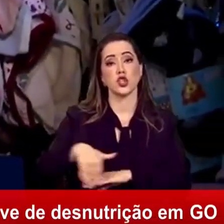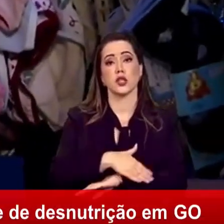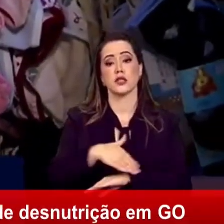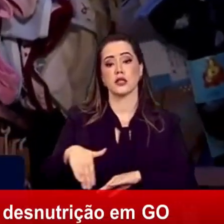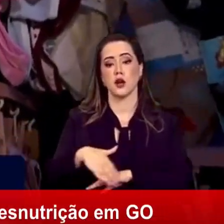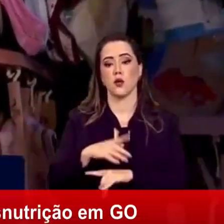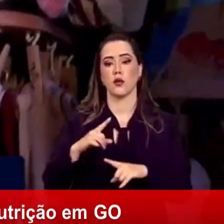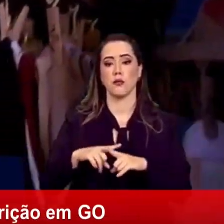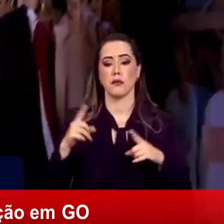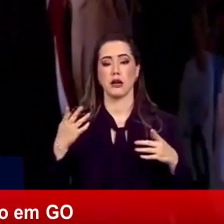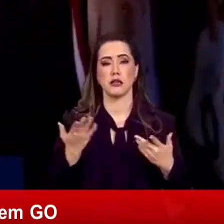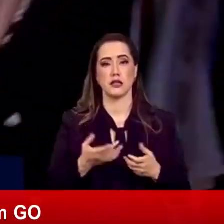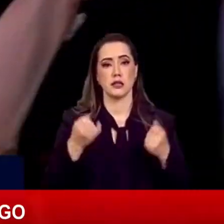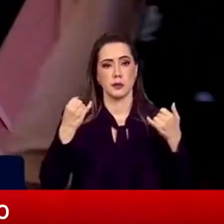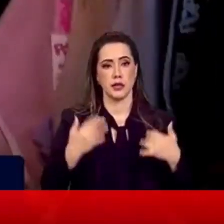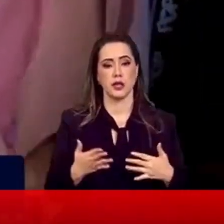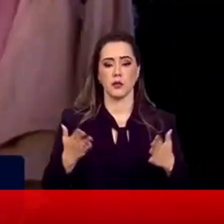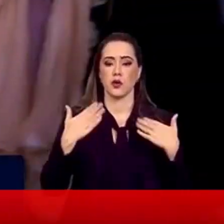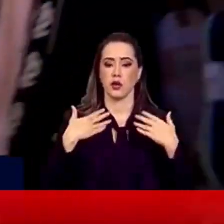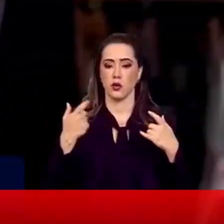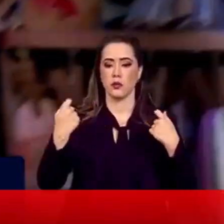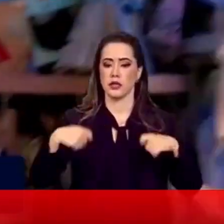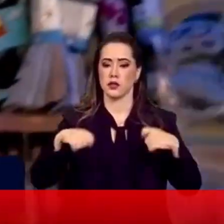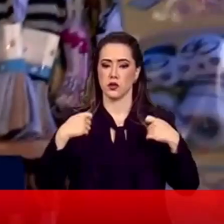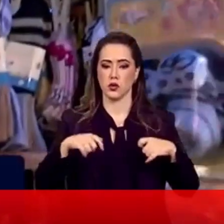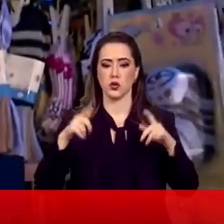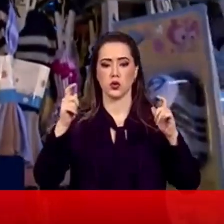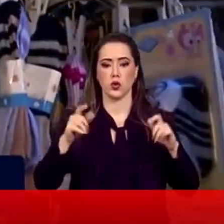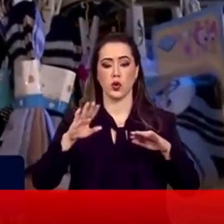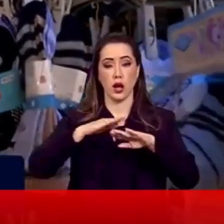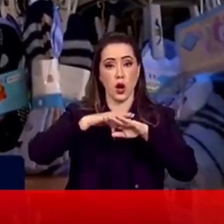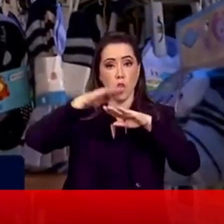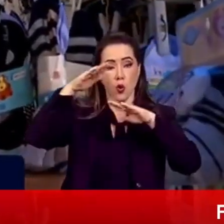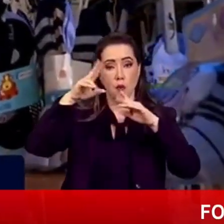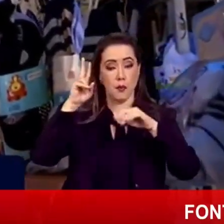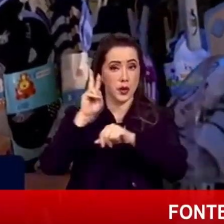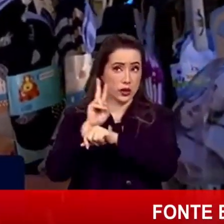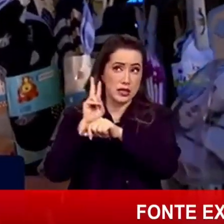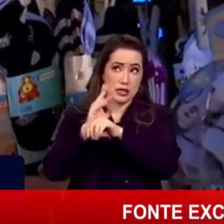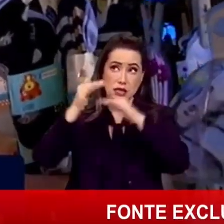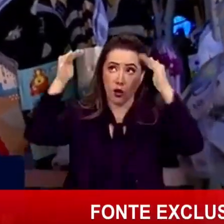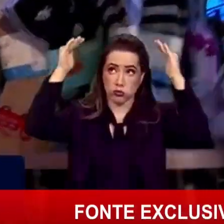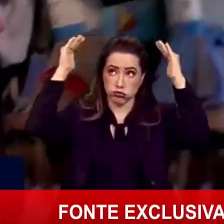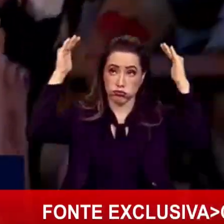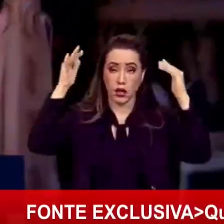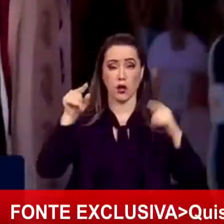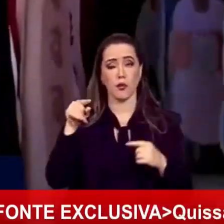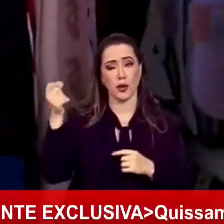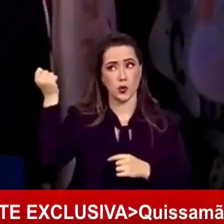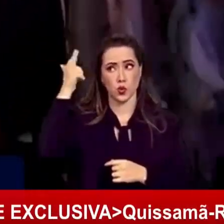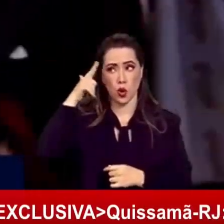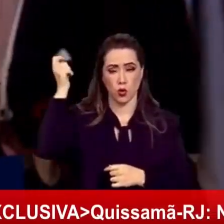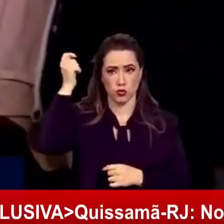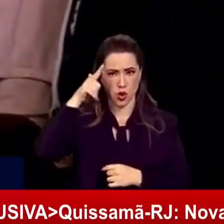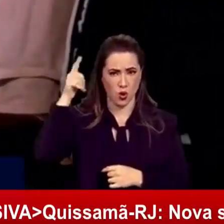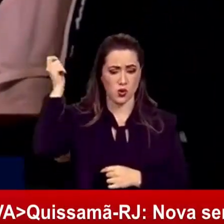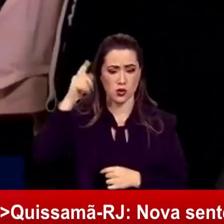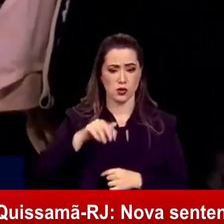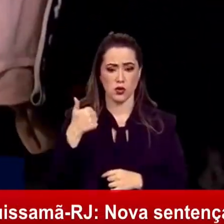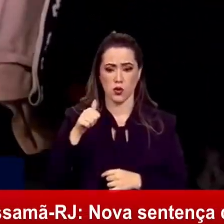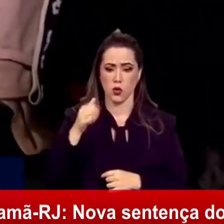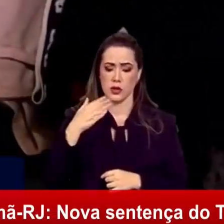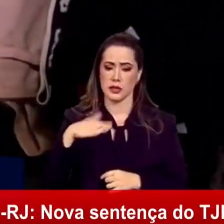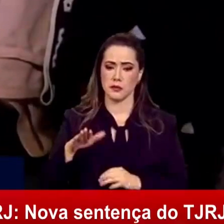dos últimos dias, ela conta que precisou colocar uma lona extra e um papelão para se proteger do sol. 11h30